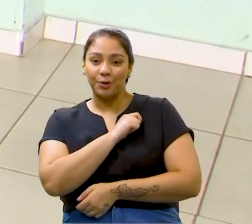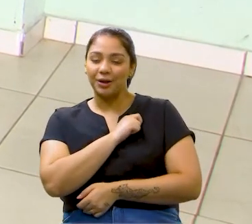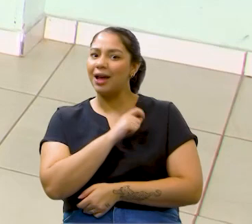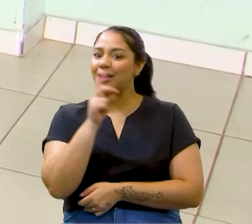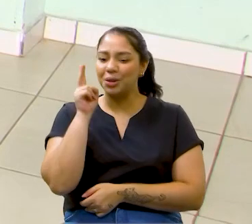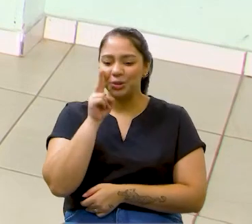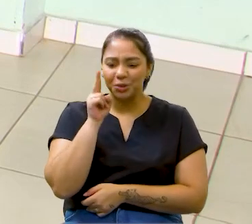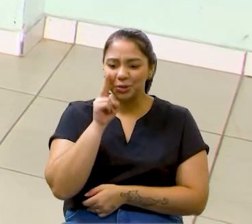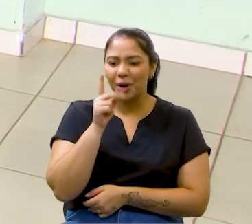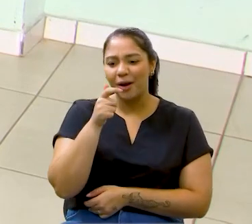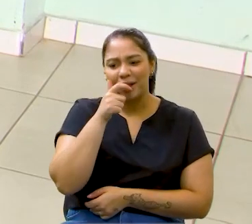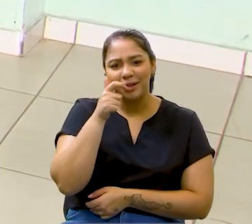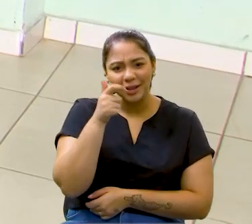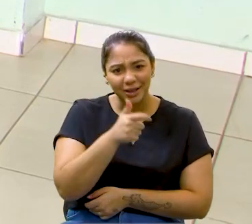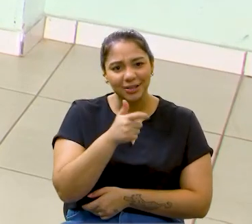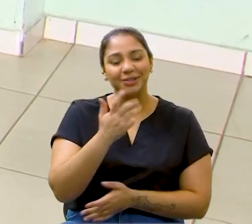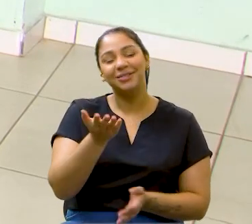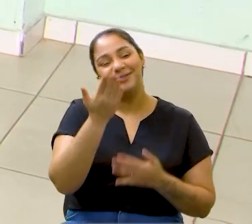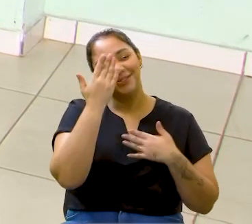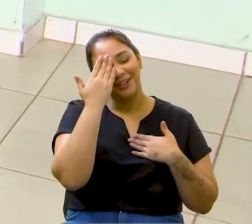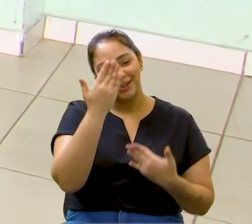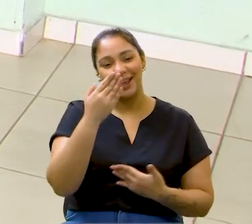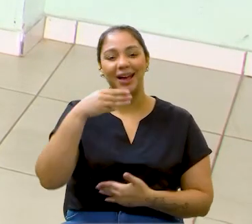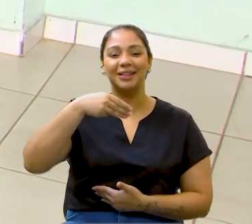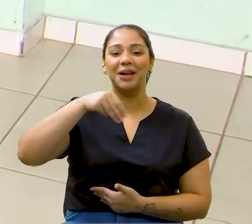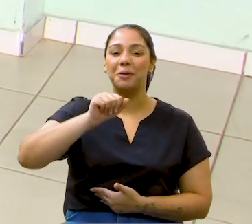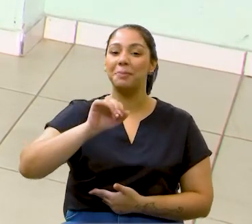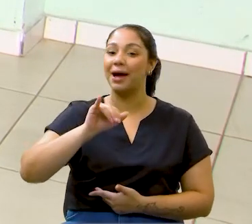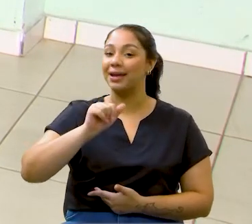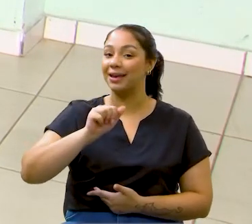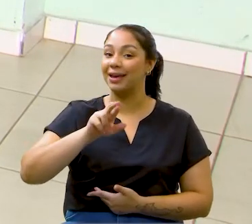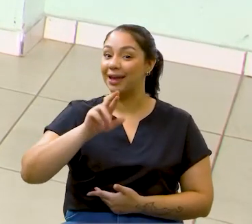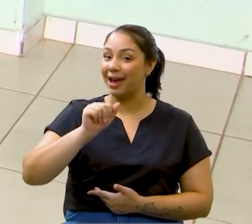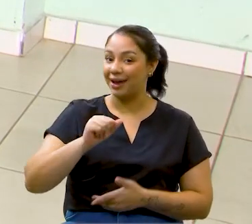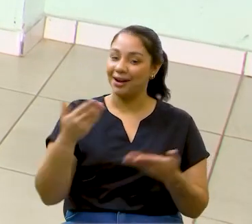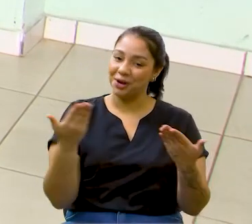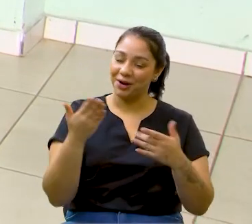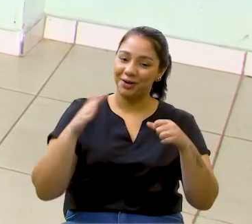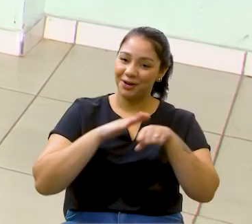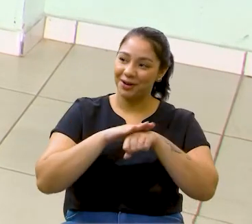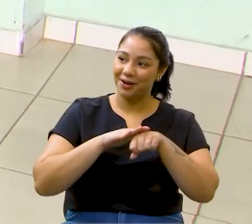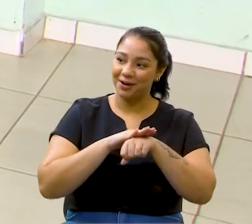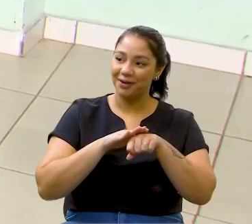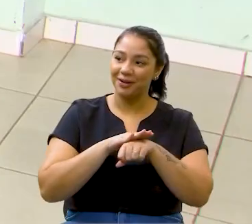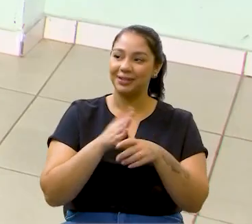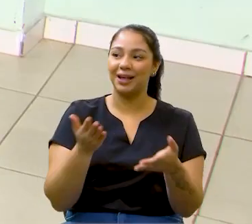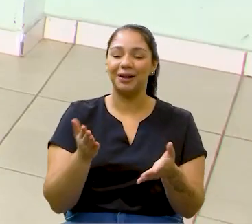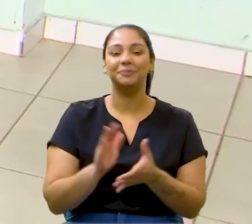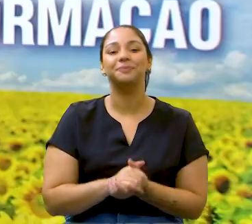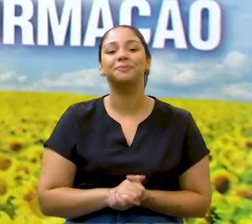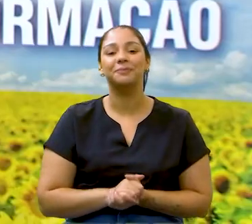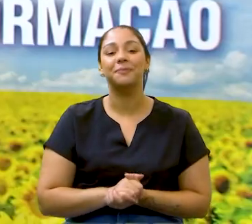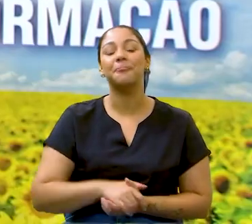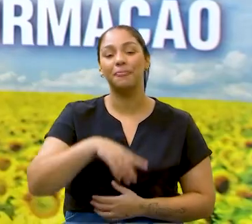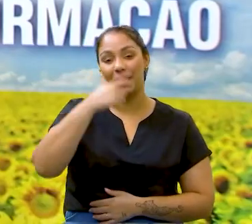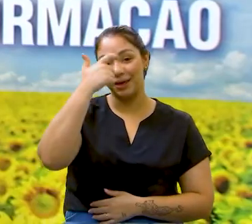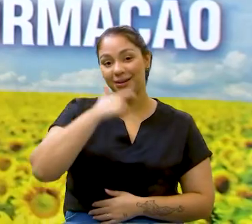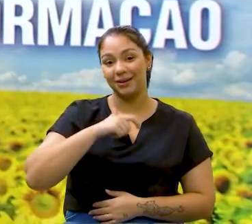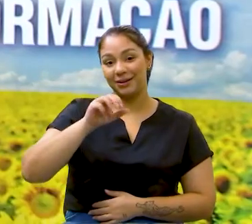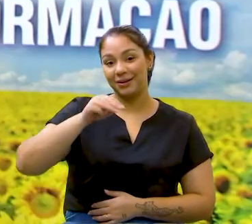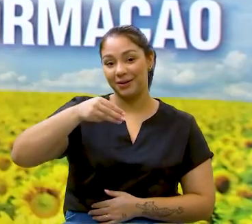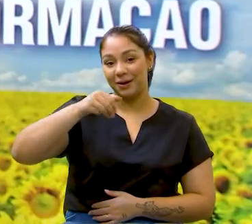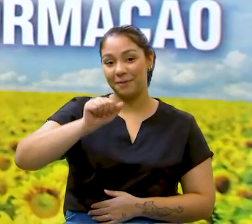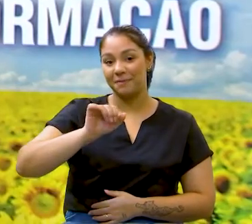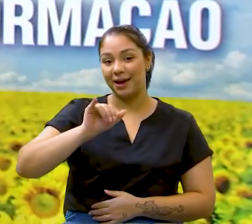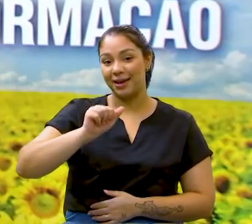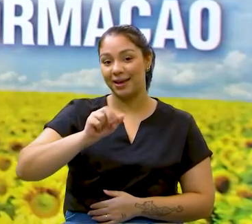acho a história dela super interessante. Maiara, obrigada que você ficou esse tempinho para falar com a gente. Imagina. Eu sou